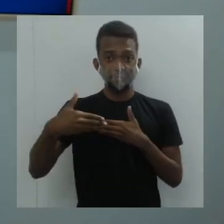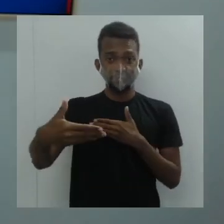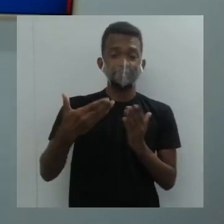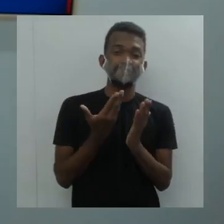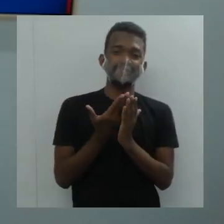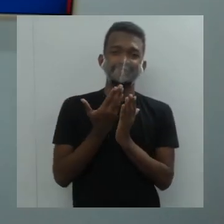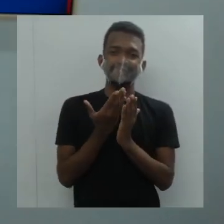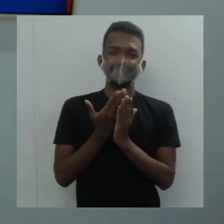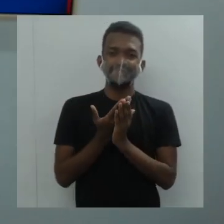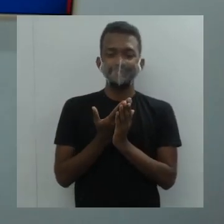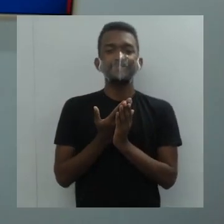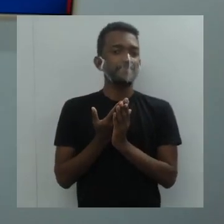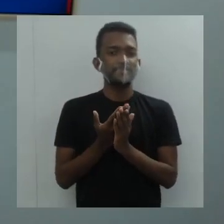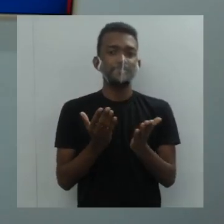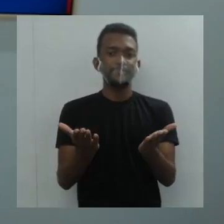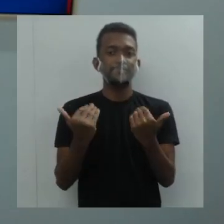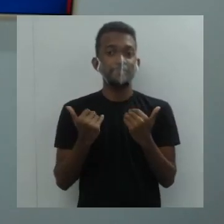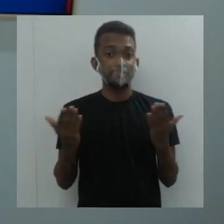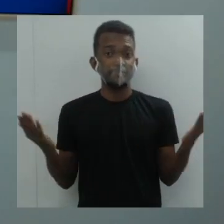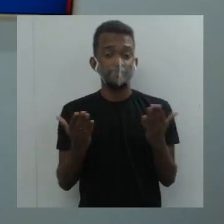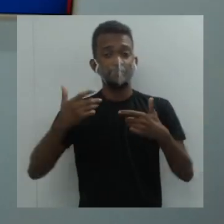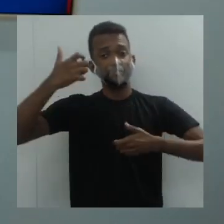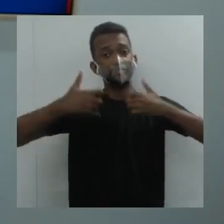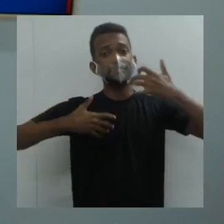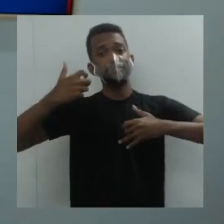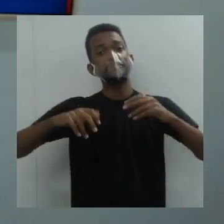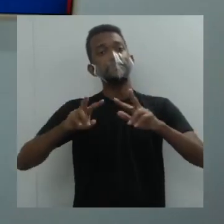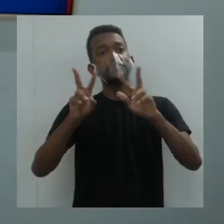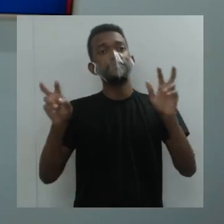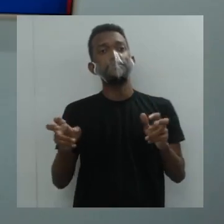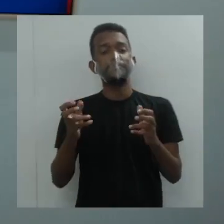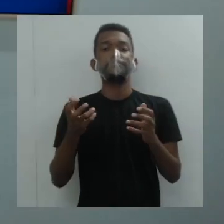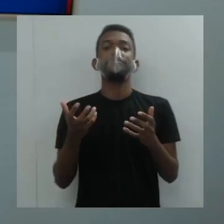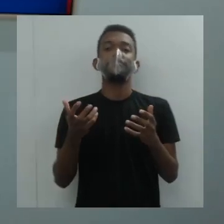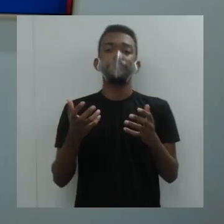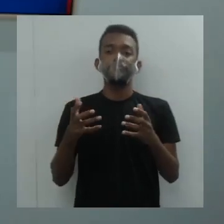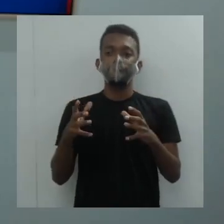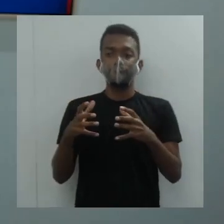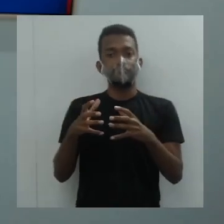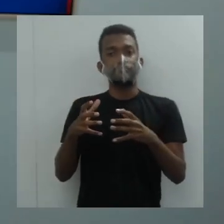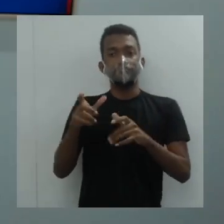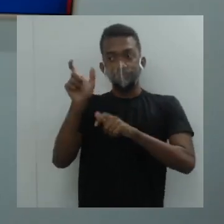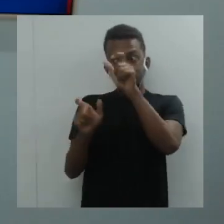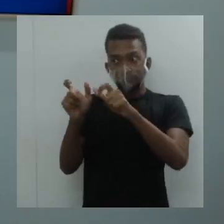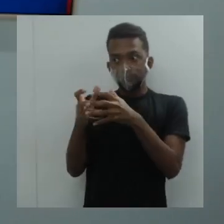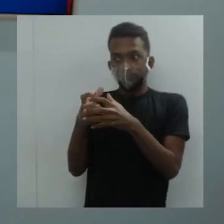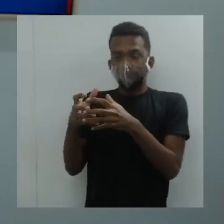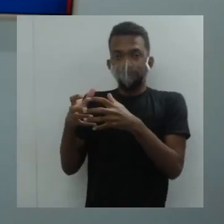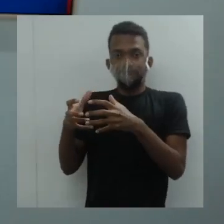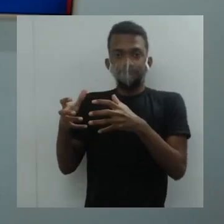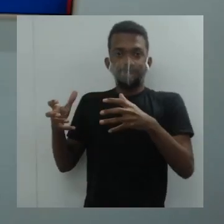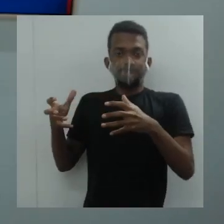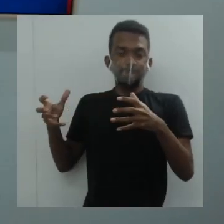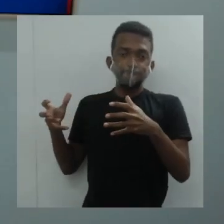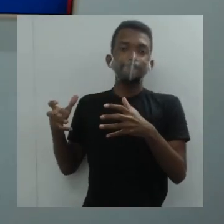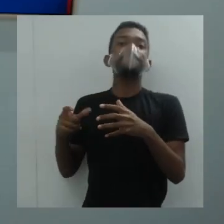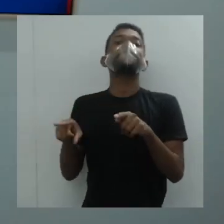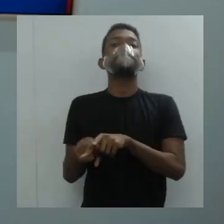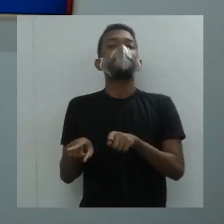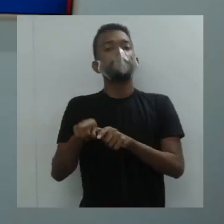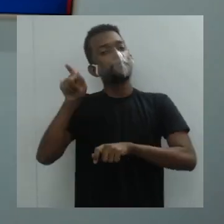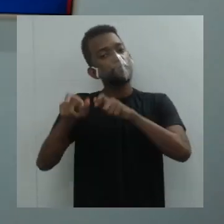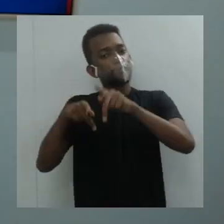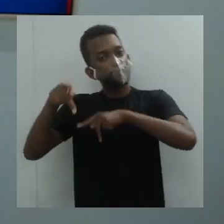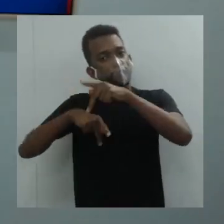aulas, vamos falar de densidade demográfica. Nós vamos continuar falando de